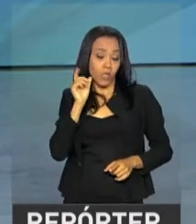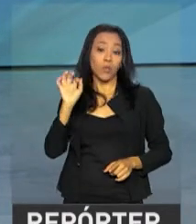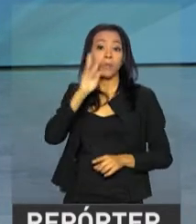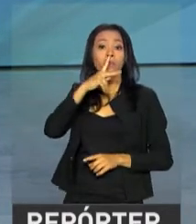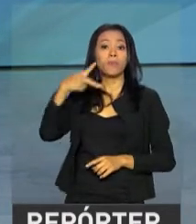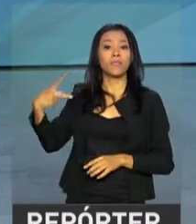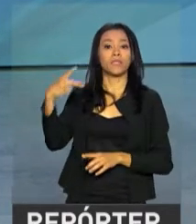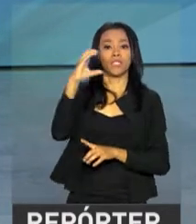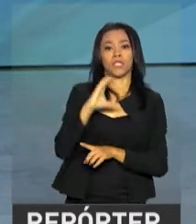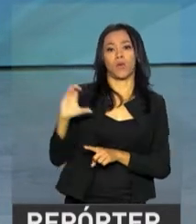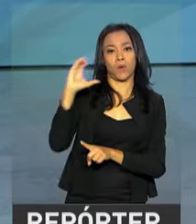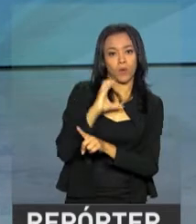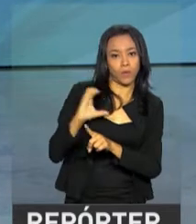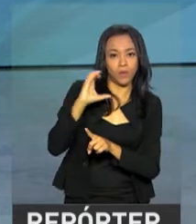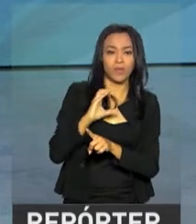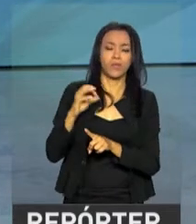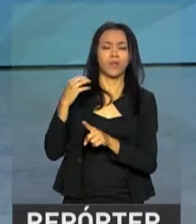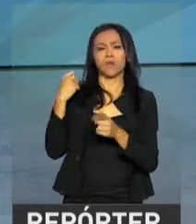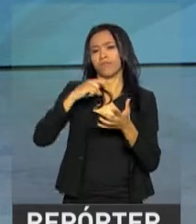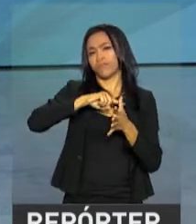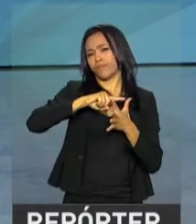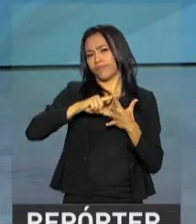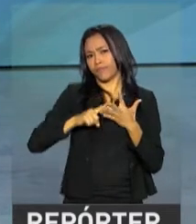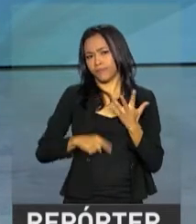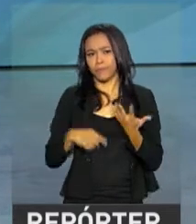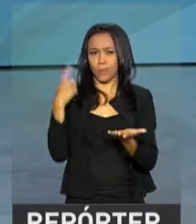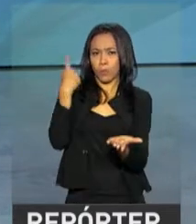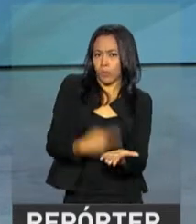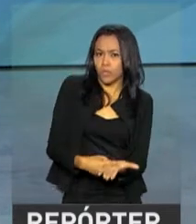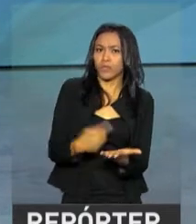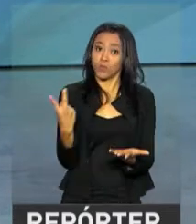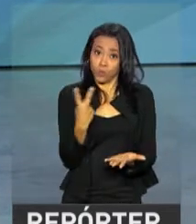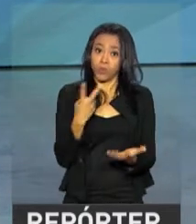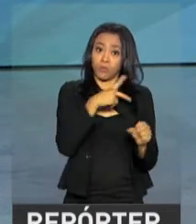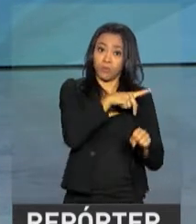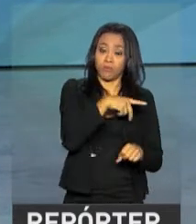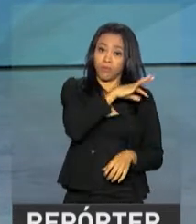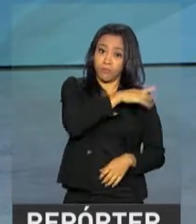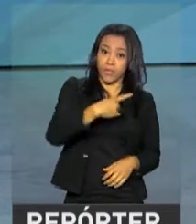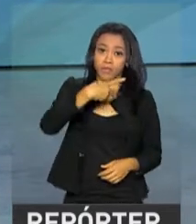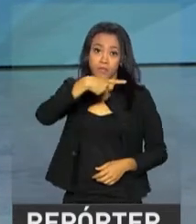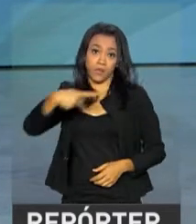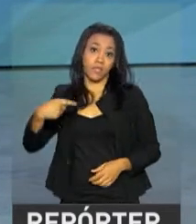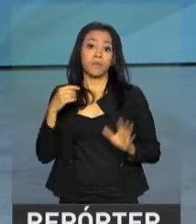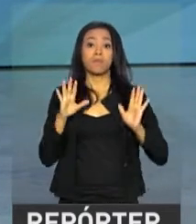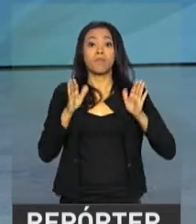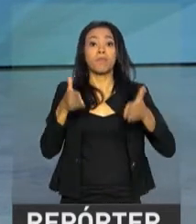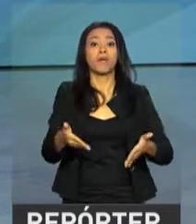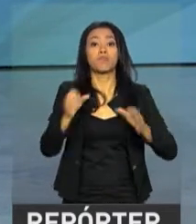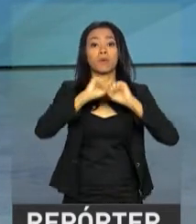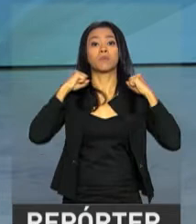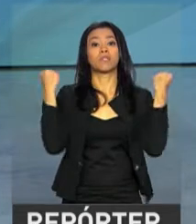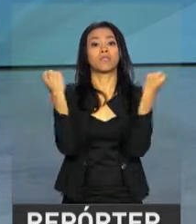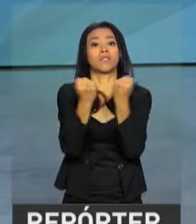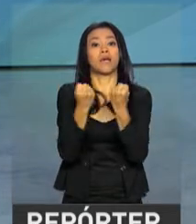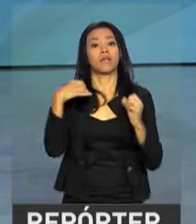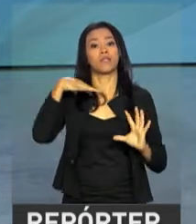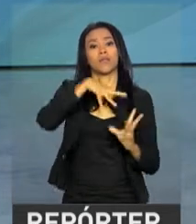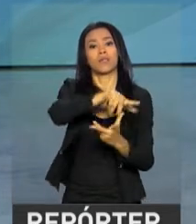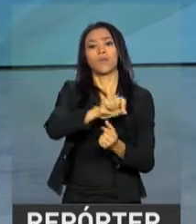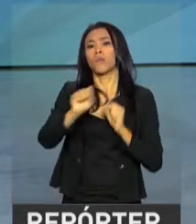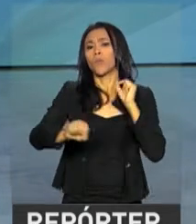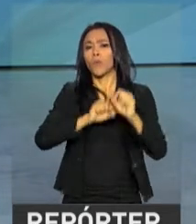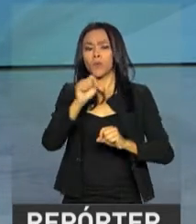Manuel Santos. Entre os compromissos dos dois presidentes, estava a participação em um seminário internacional que discutiu investimentos na